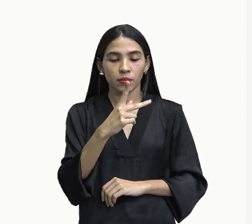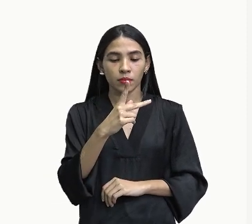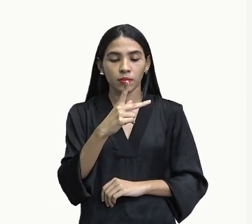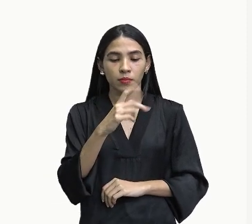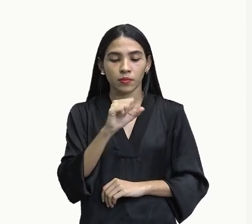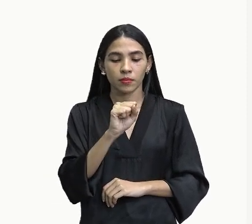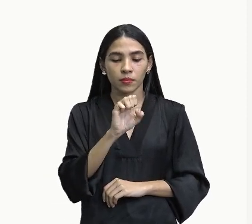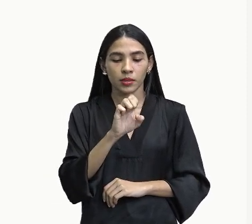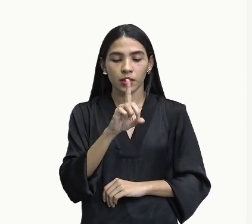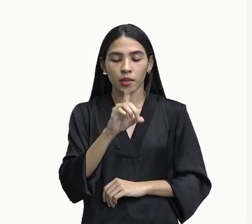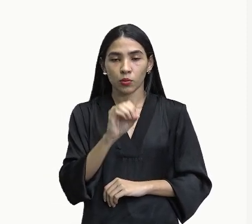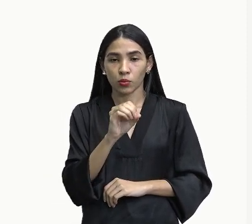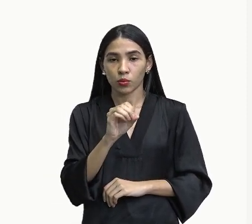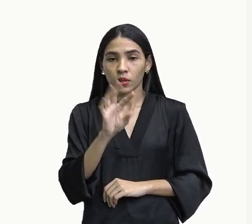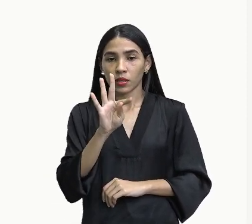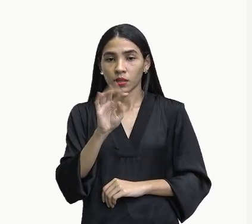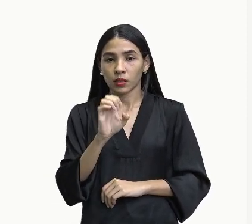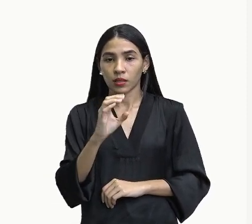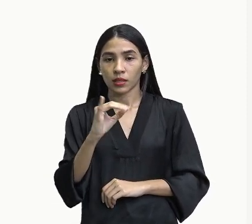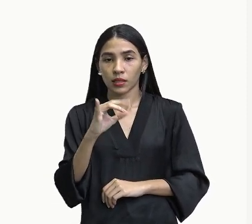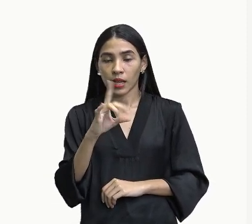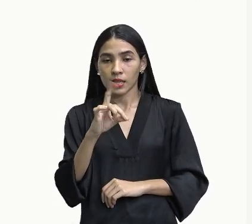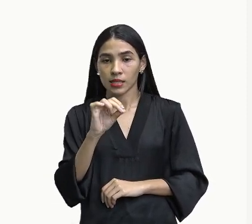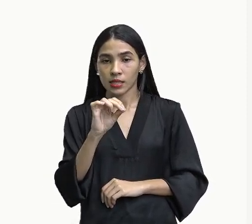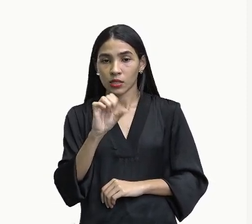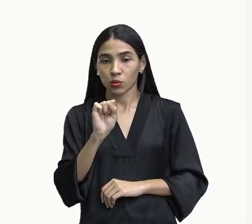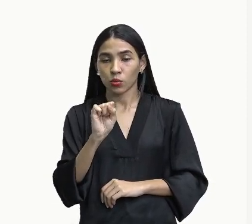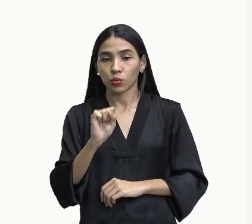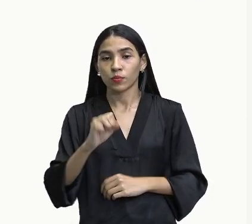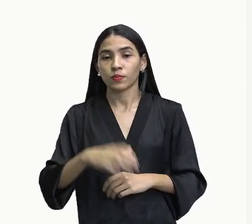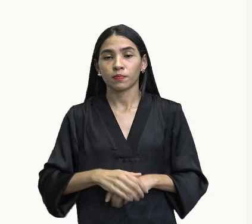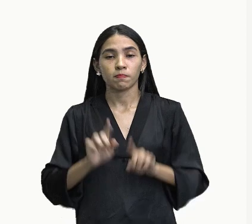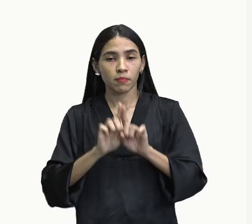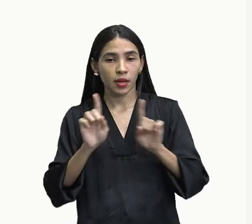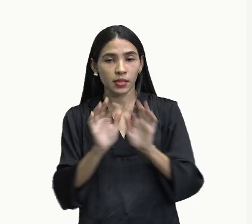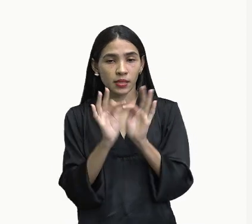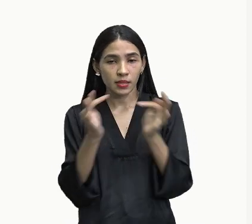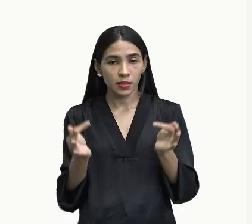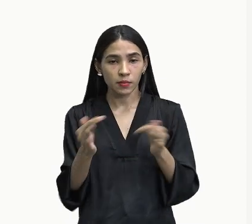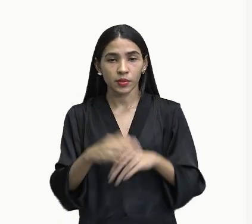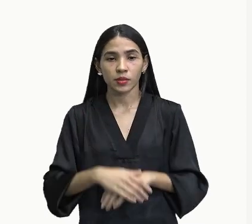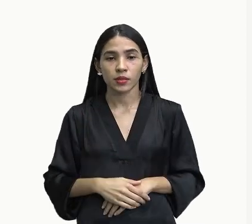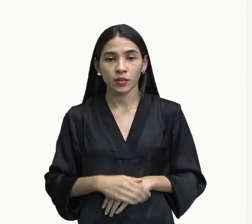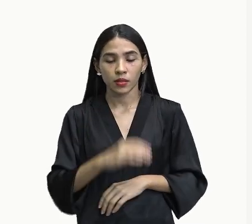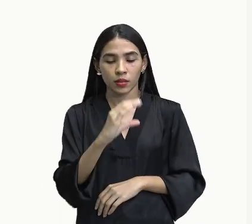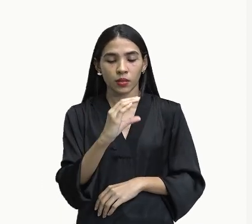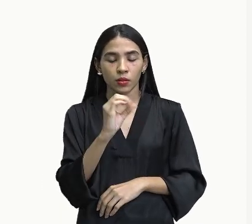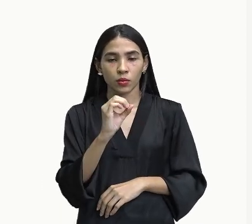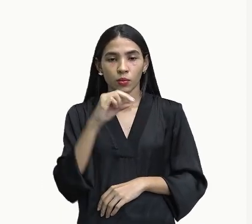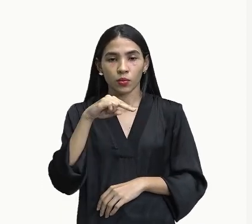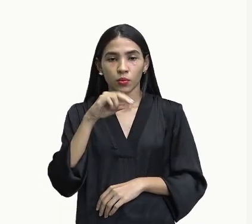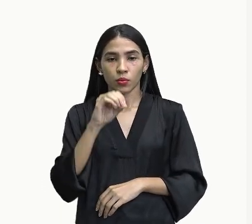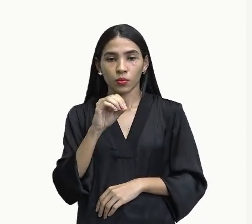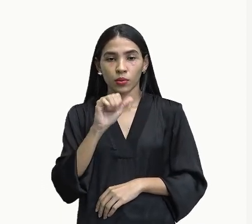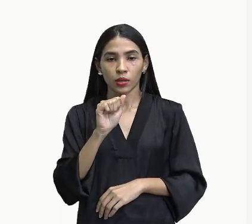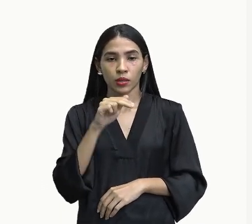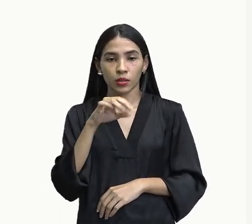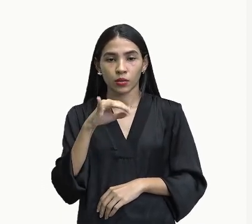um pseudotecido, mas os mais simples, basicamente, são formados por coanócitos